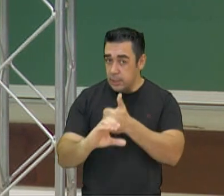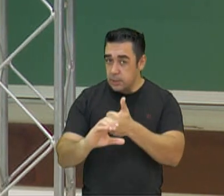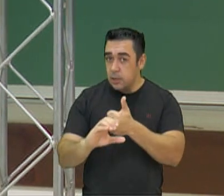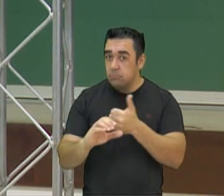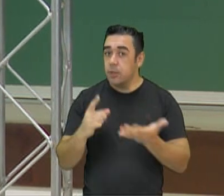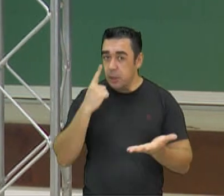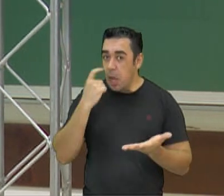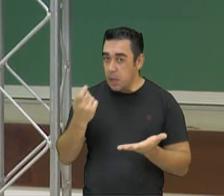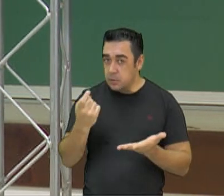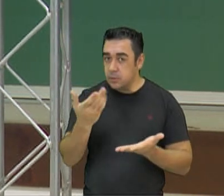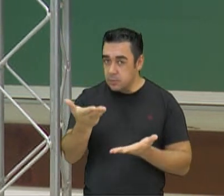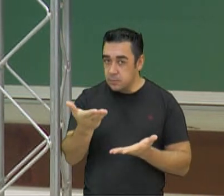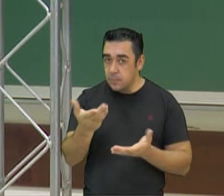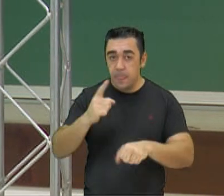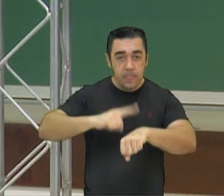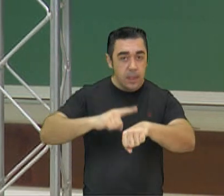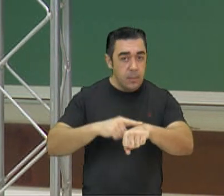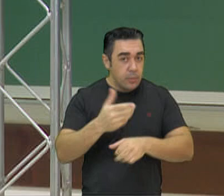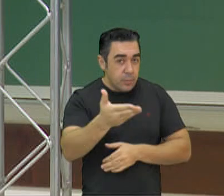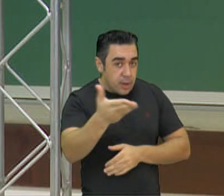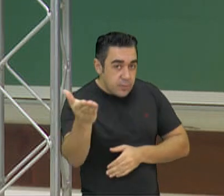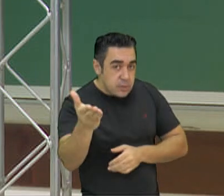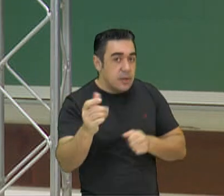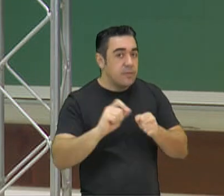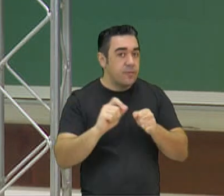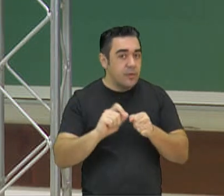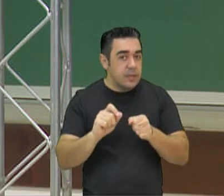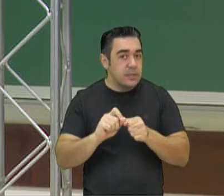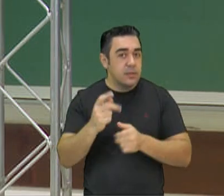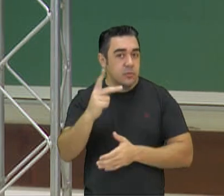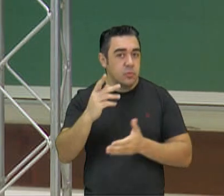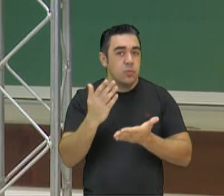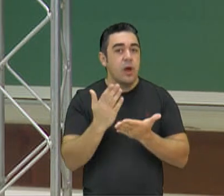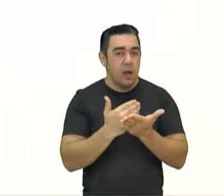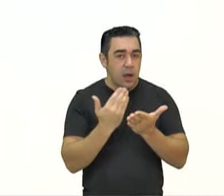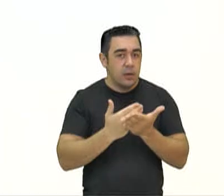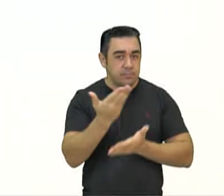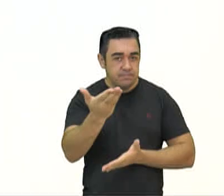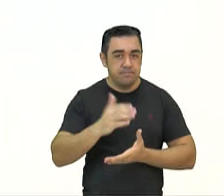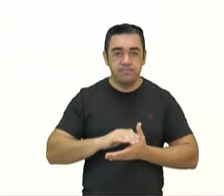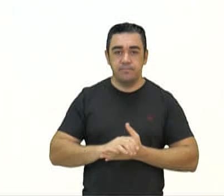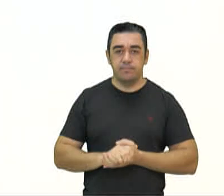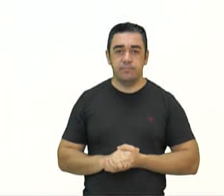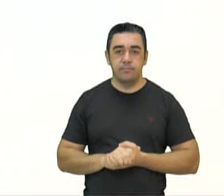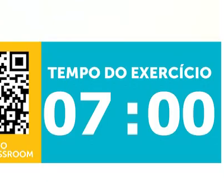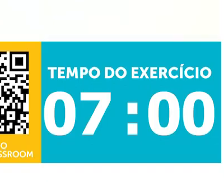interessante. Então, vou dar um tempo para você fazer a sua atividade.